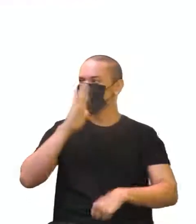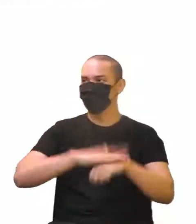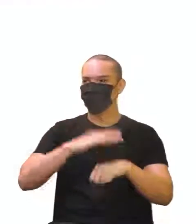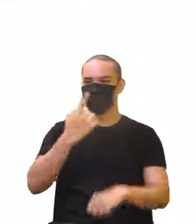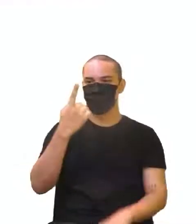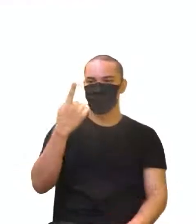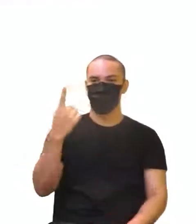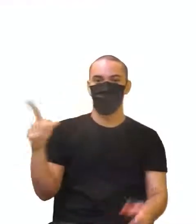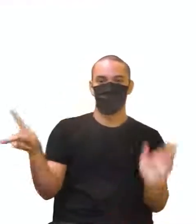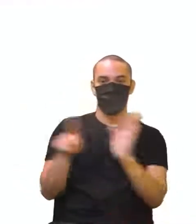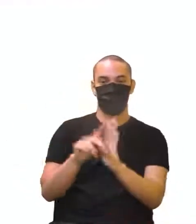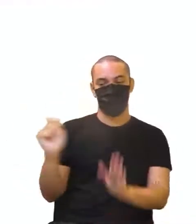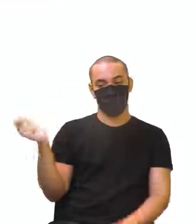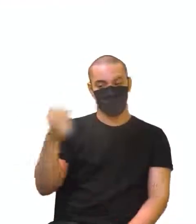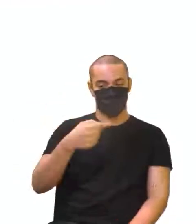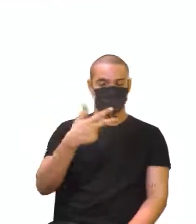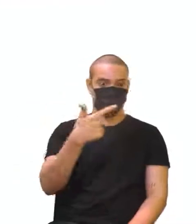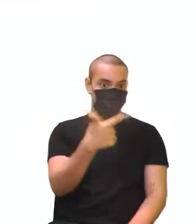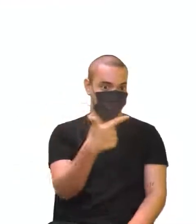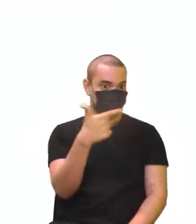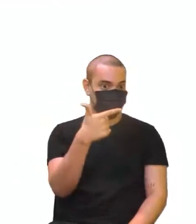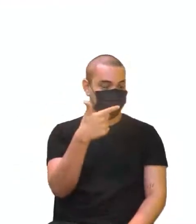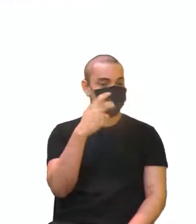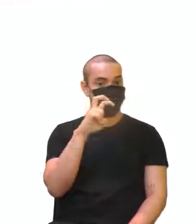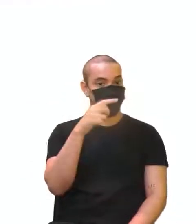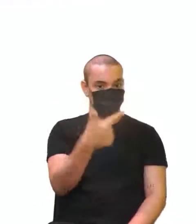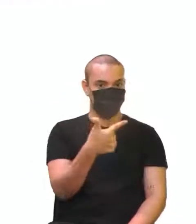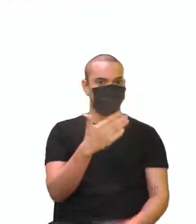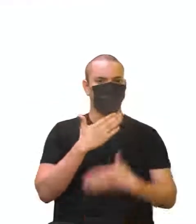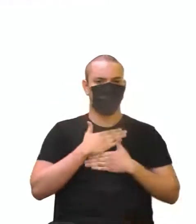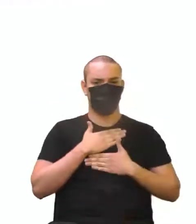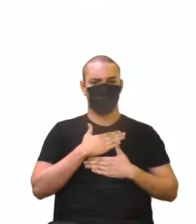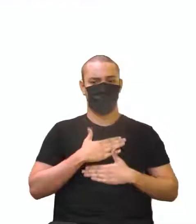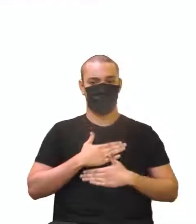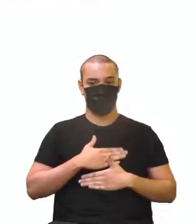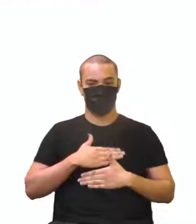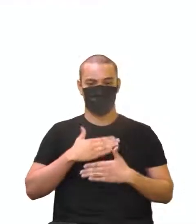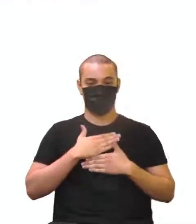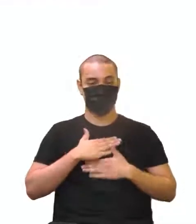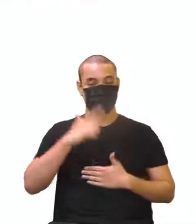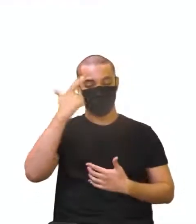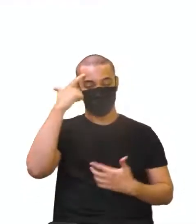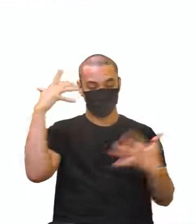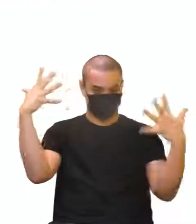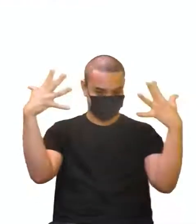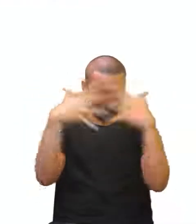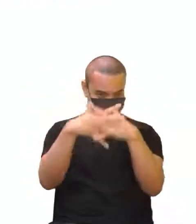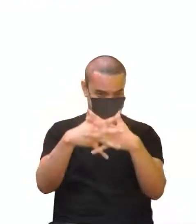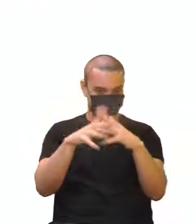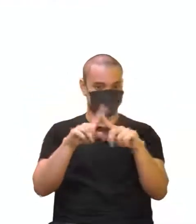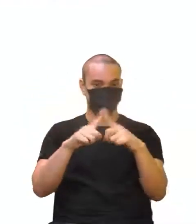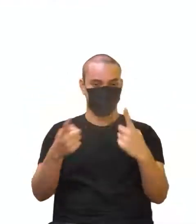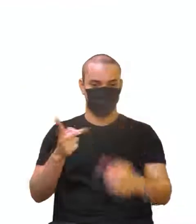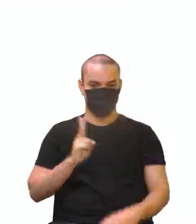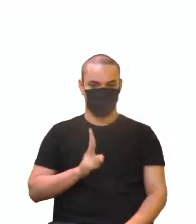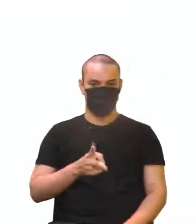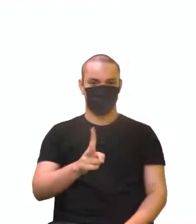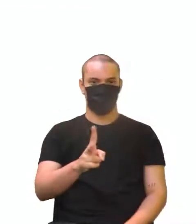para 52. Eita, prof, calma aí. Tá bom, eu tô tranquilo. Tá tranquilo? Então vamos seguindo,